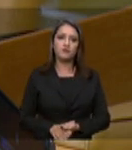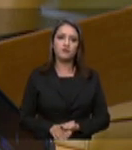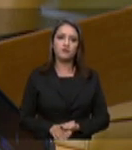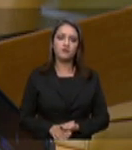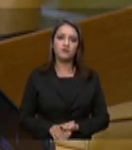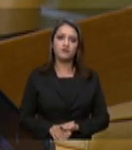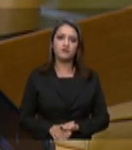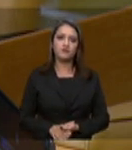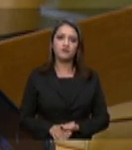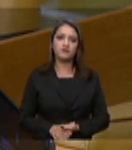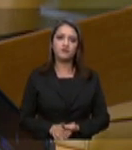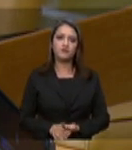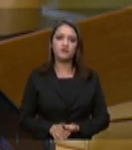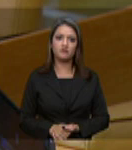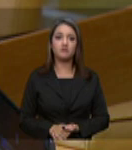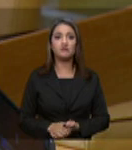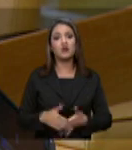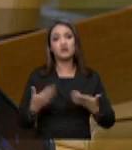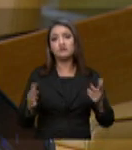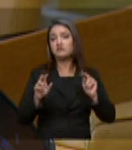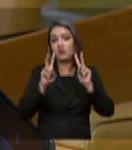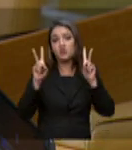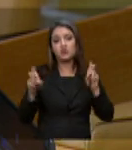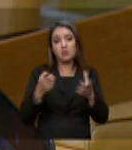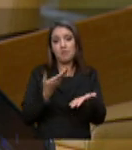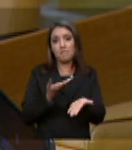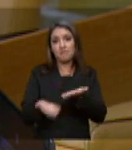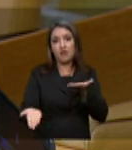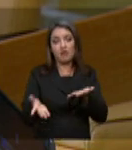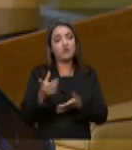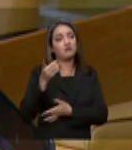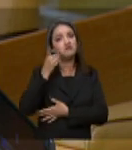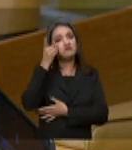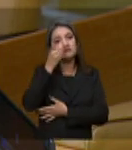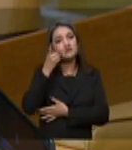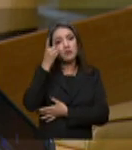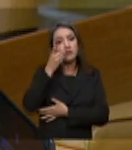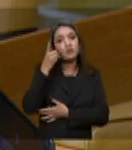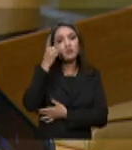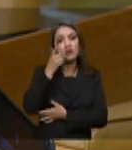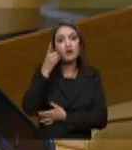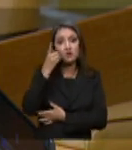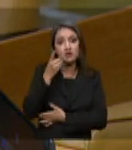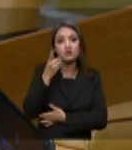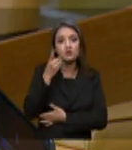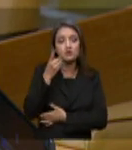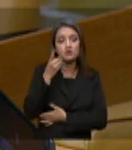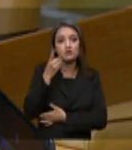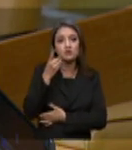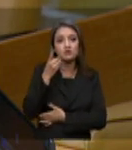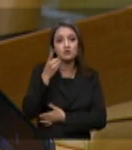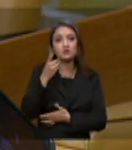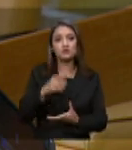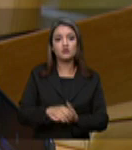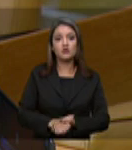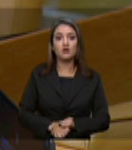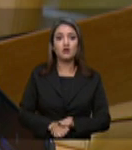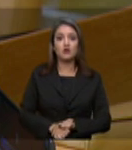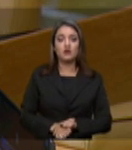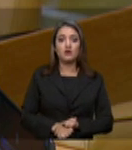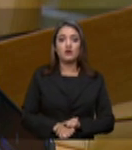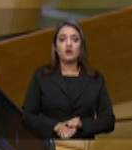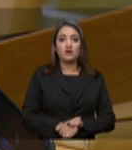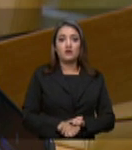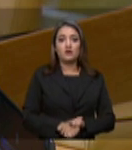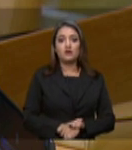perda do mandato parlamentar que foi decretada pelo mnet M relator Eu